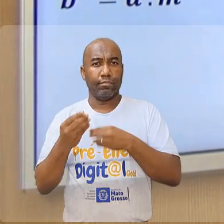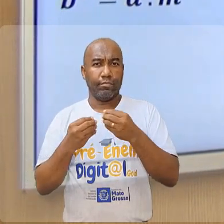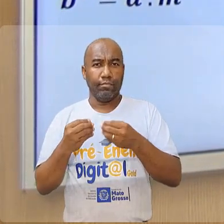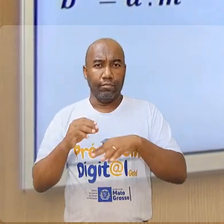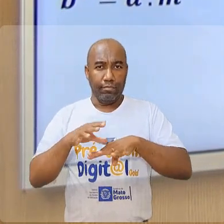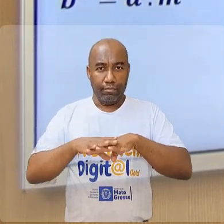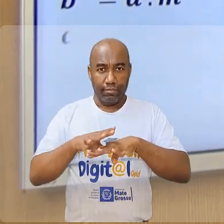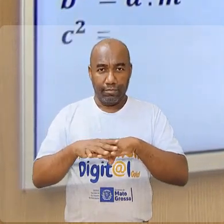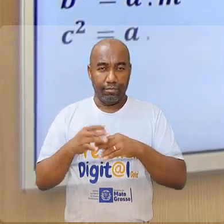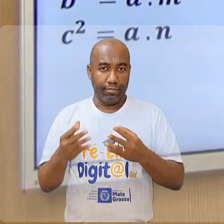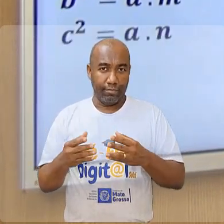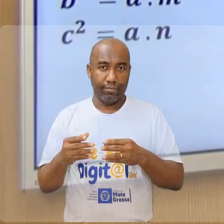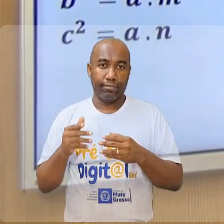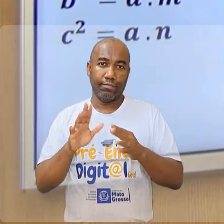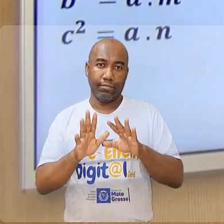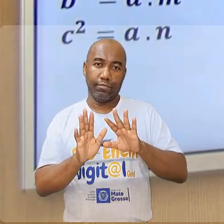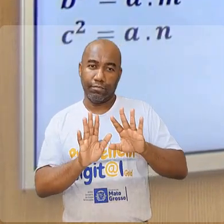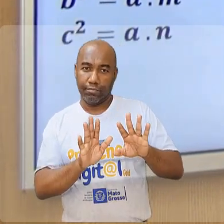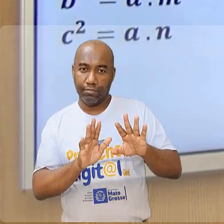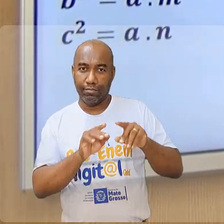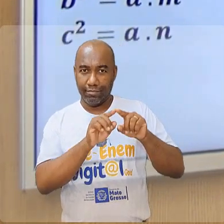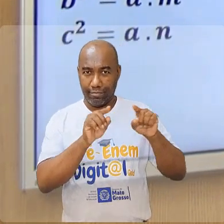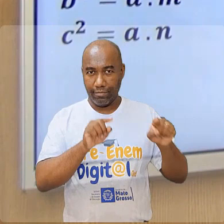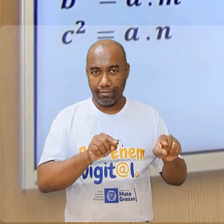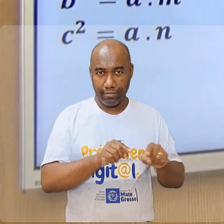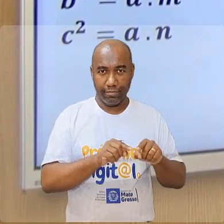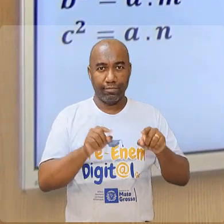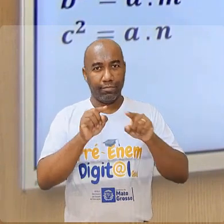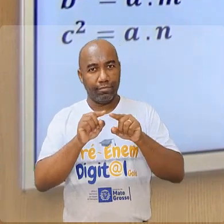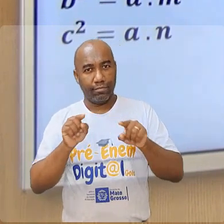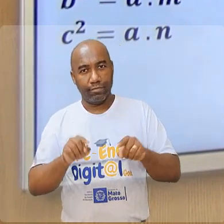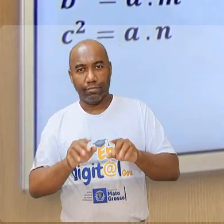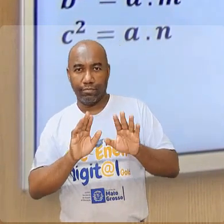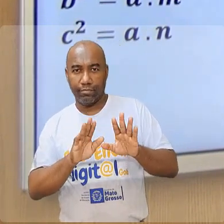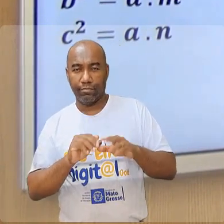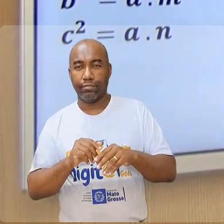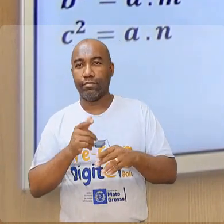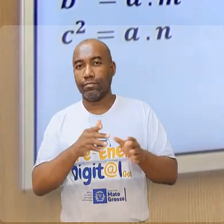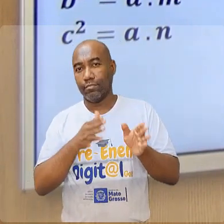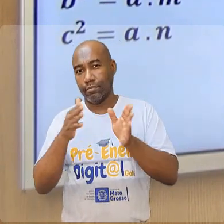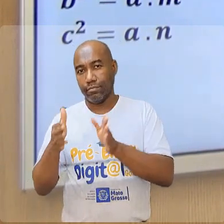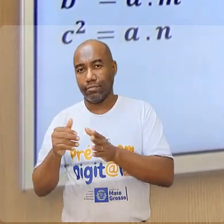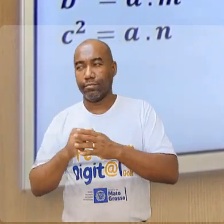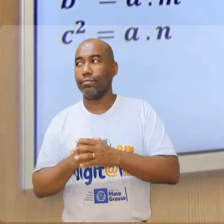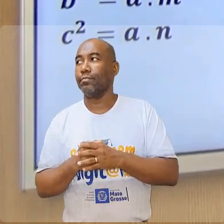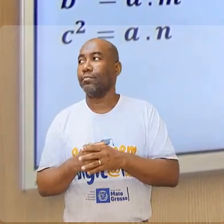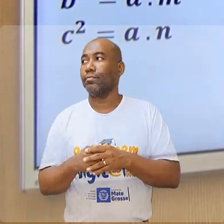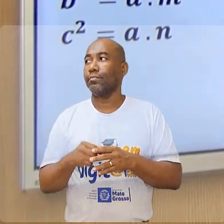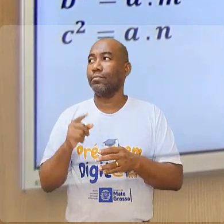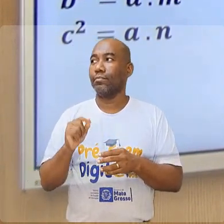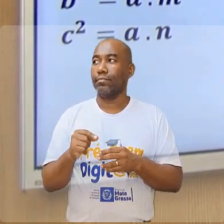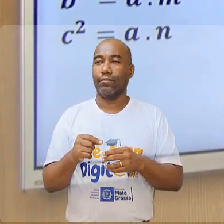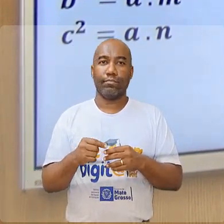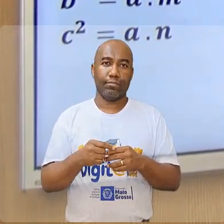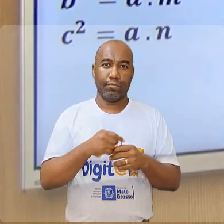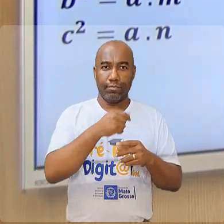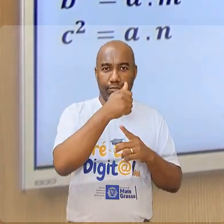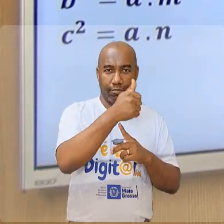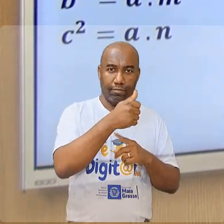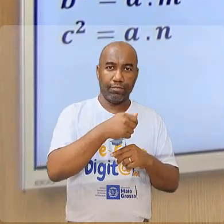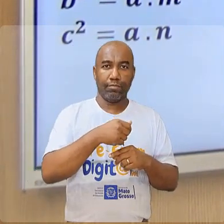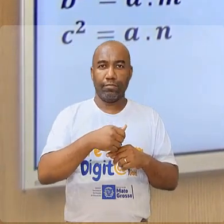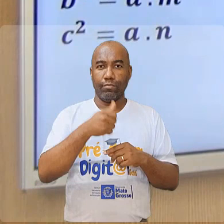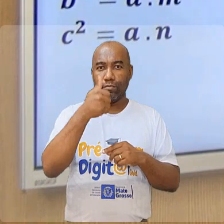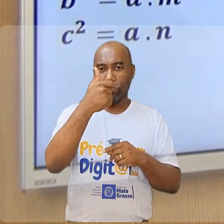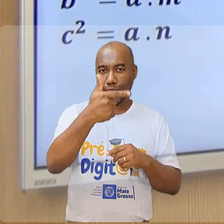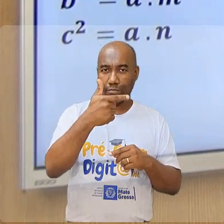usar ela daqui a pouco vou guardar ali no cantinho ó tá porque a gente vai precisar vamos agora comparar o seguinte eu já comprei um eu já